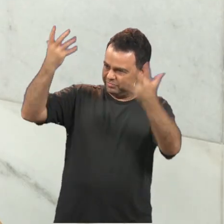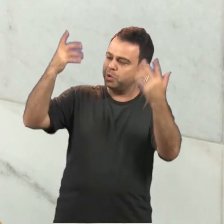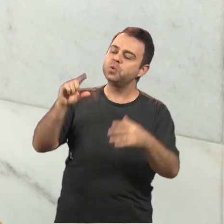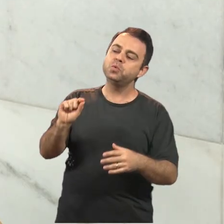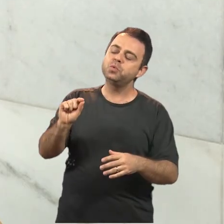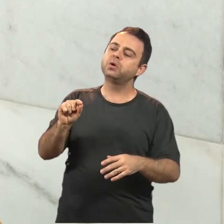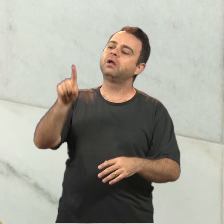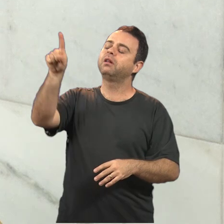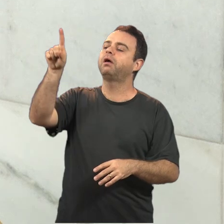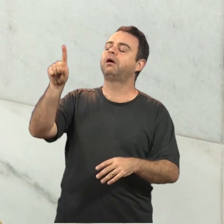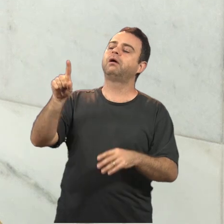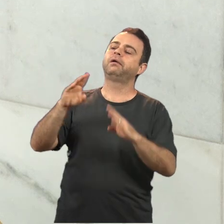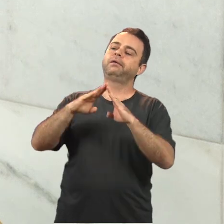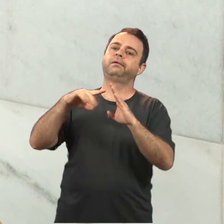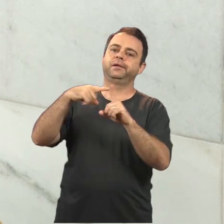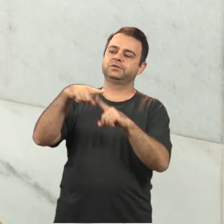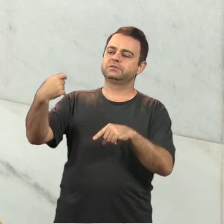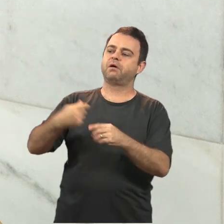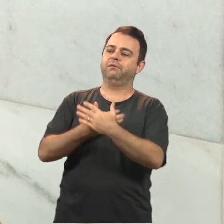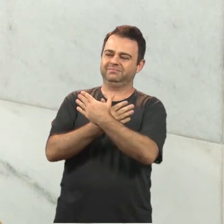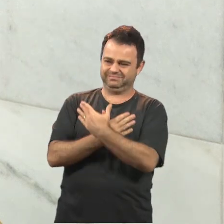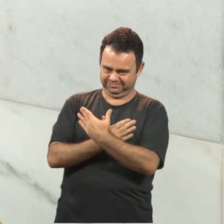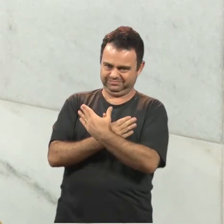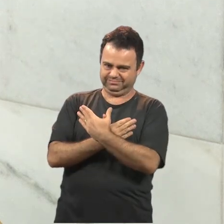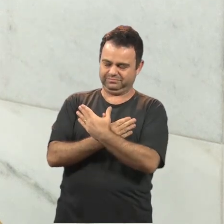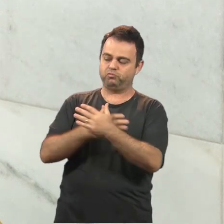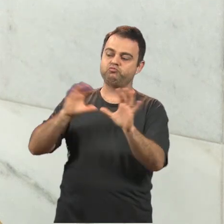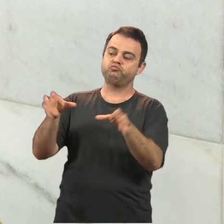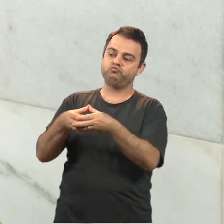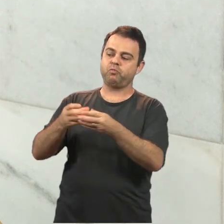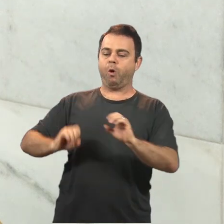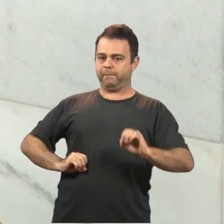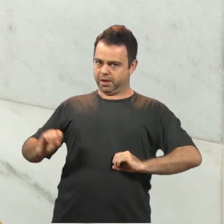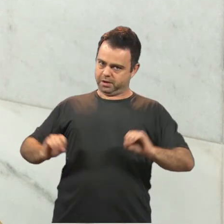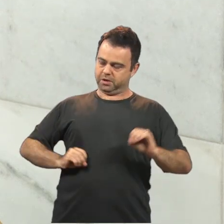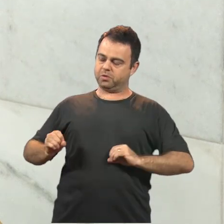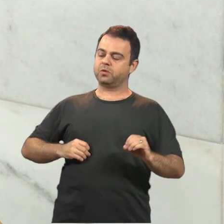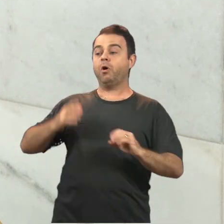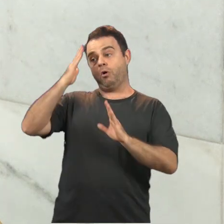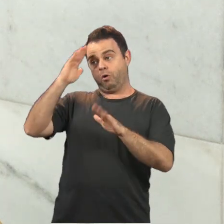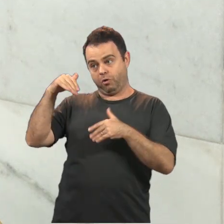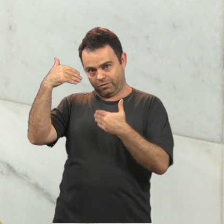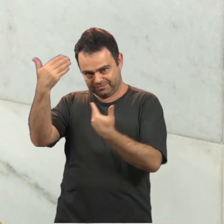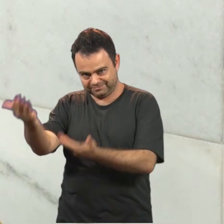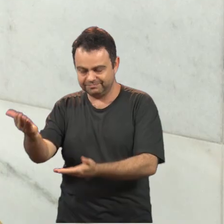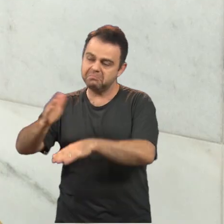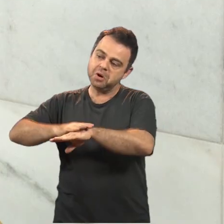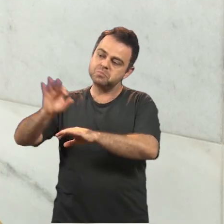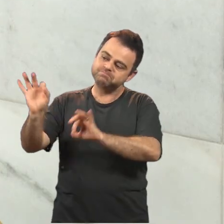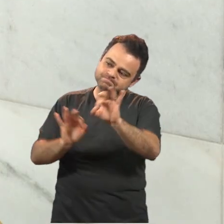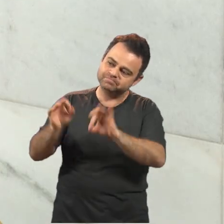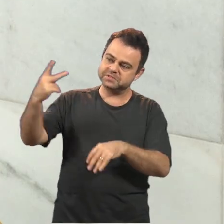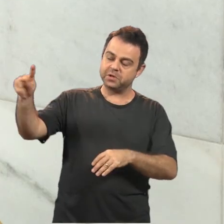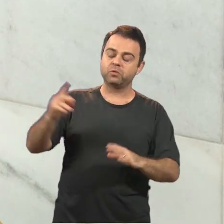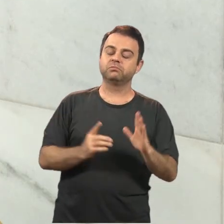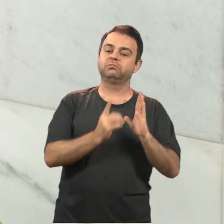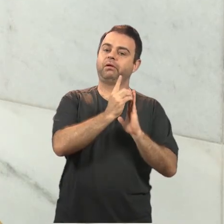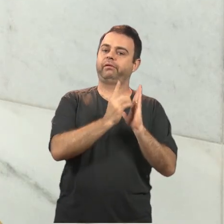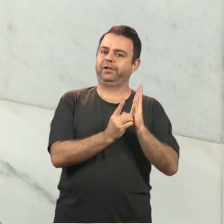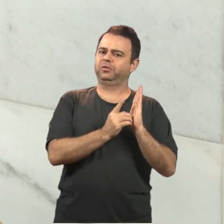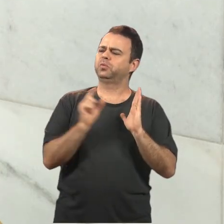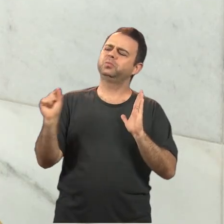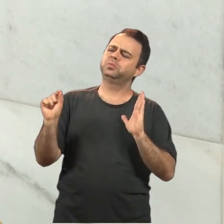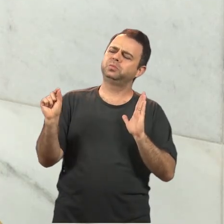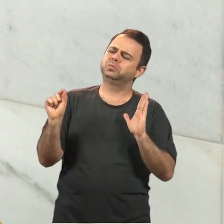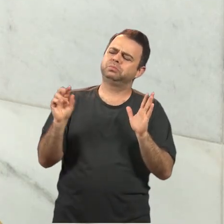homenagem aos obreiros da Igreja Universal. Foi uma sessão realizada em cumprimento ao decreto de sua autoria. Gostaria que o senhor já começasse falando